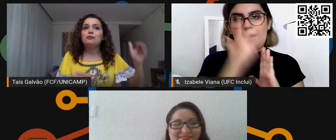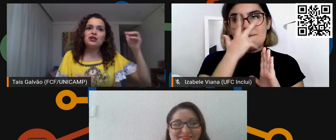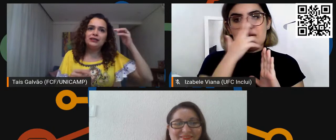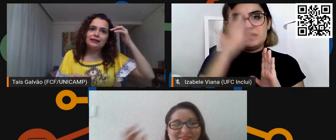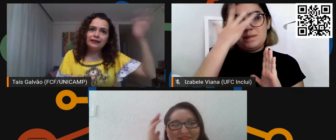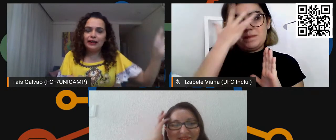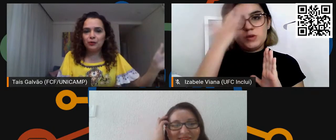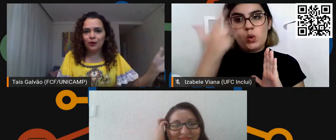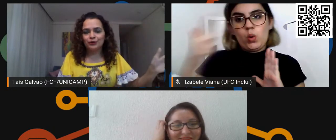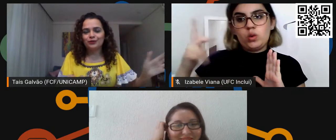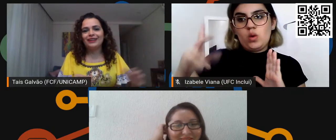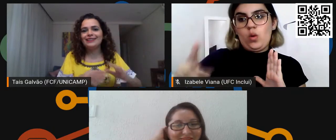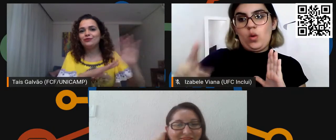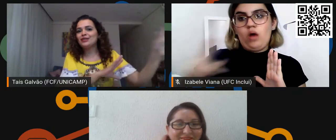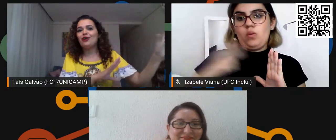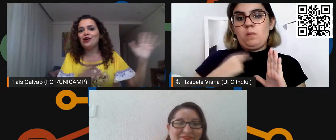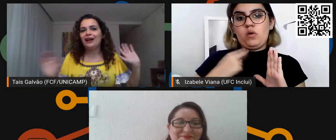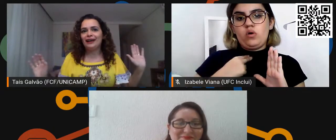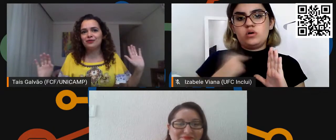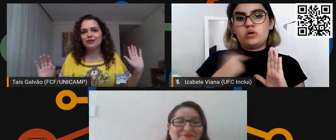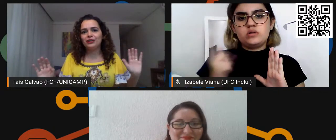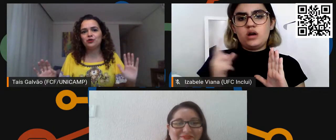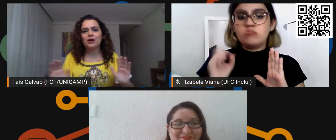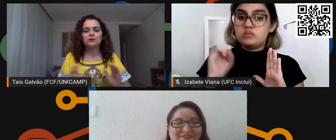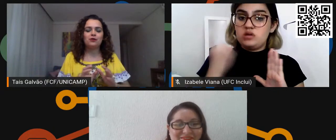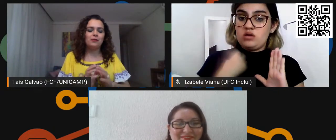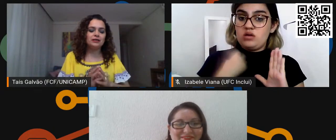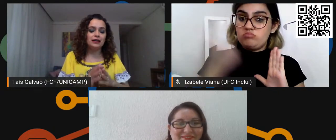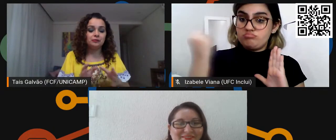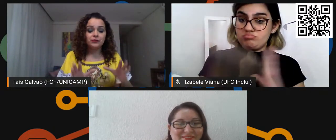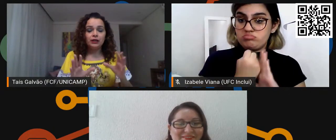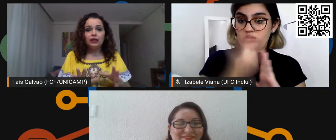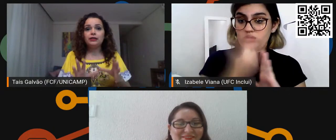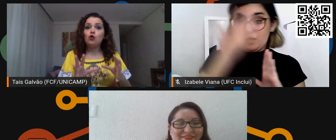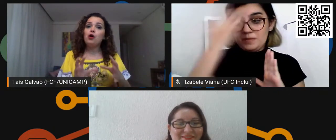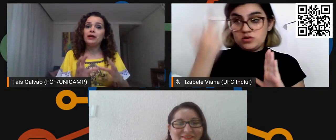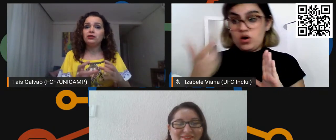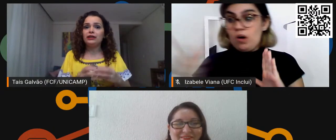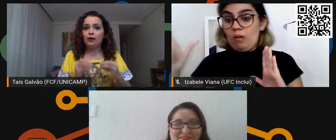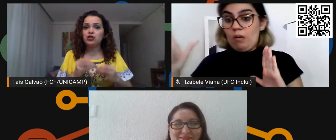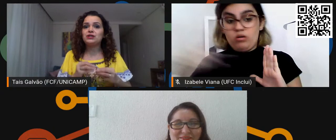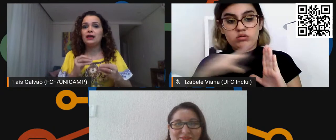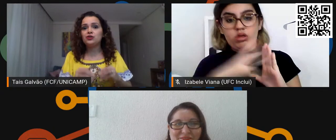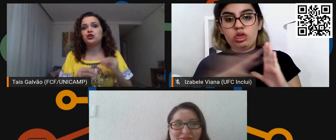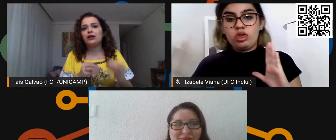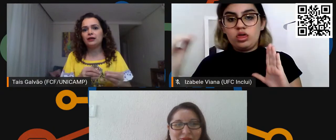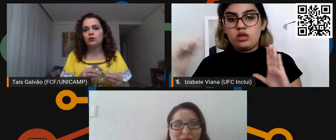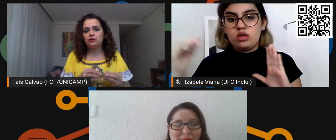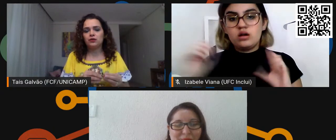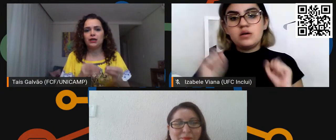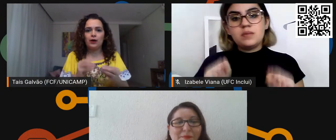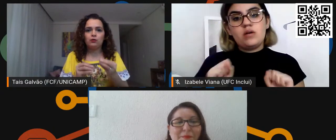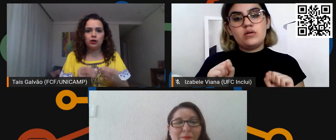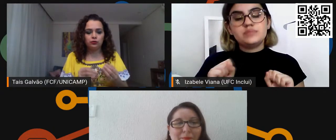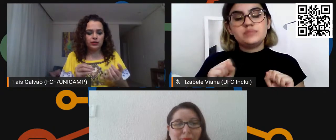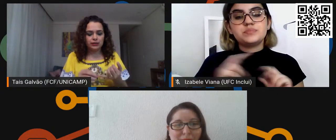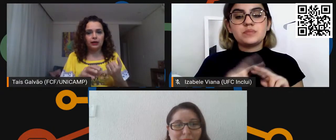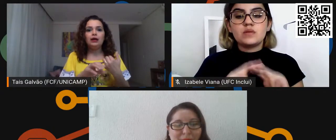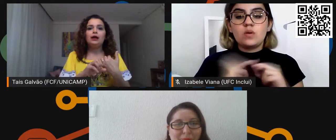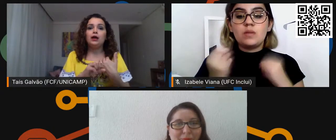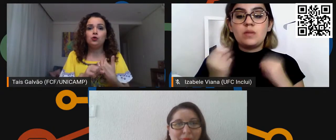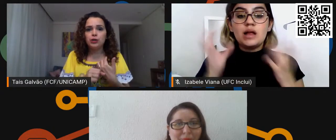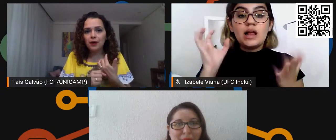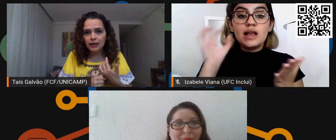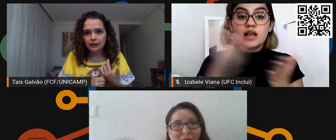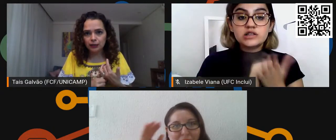Na verdade, você pode até dar ideia para o outro, né? Se você coloca lá e você não tem os meios para começar. Então, o momento ideal de se registrar a sua revisão é quando